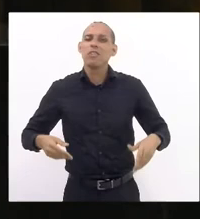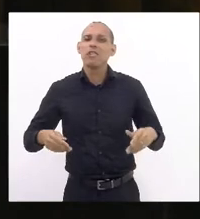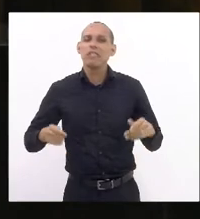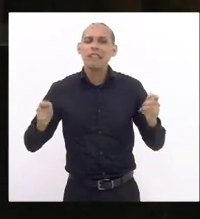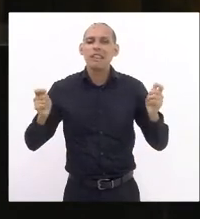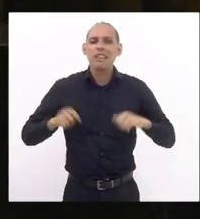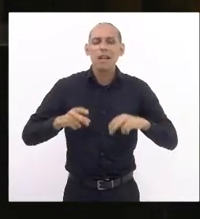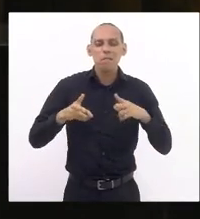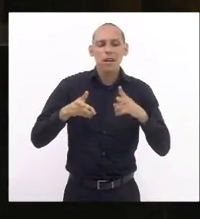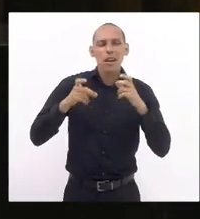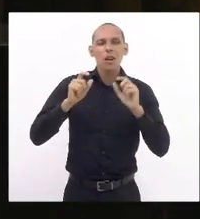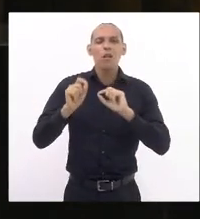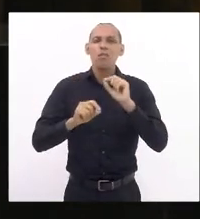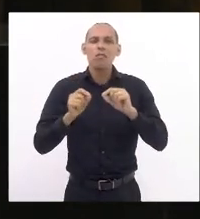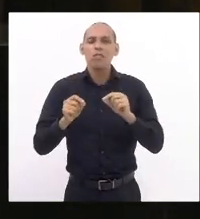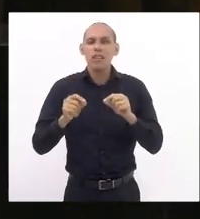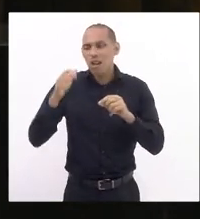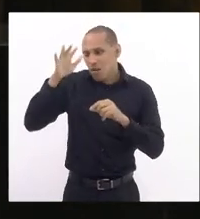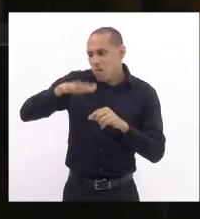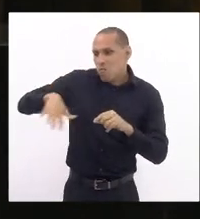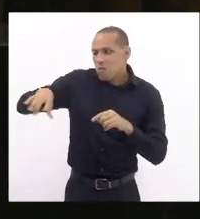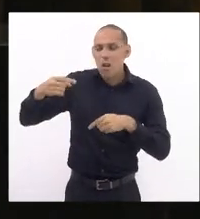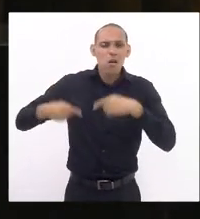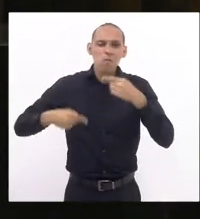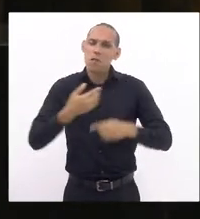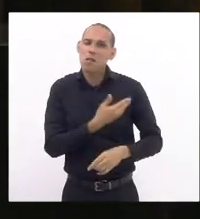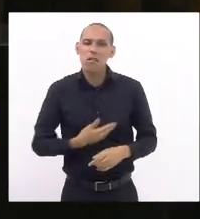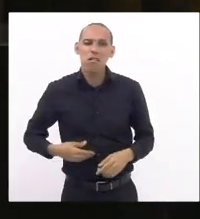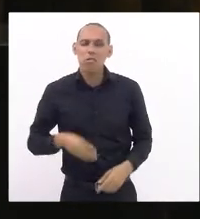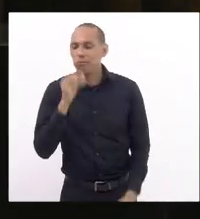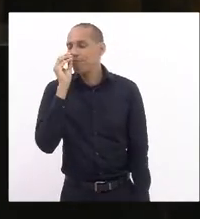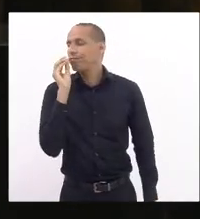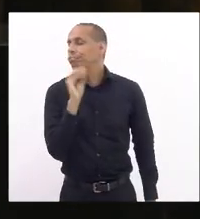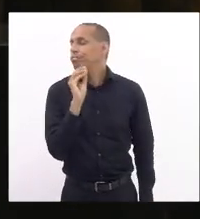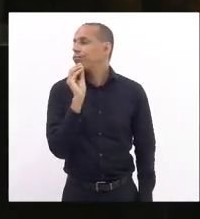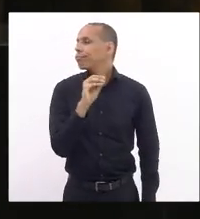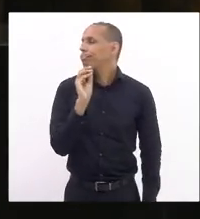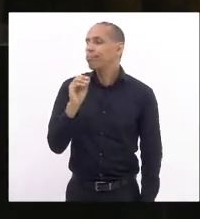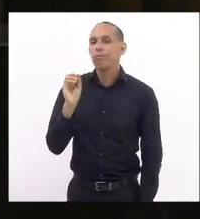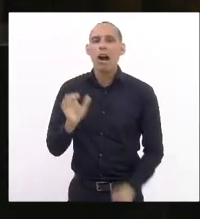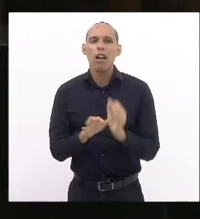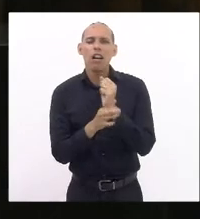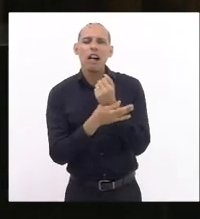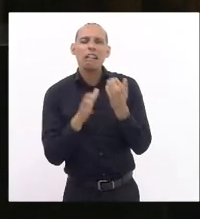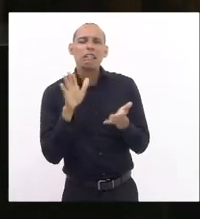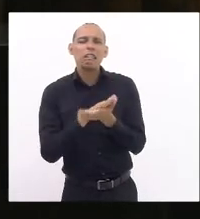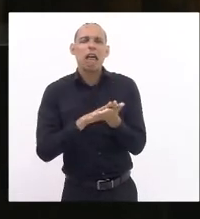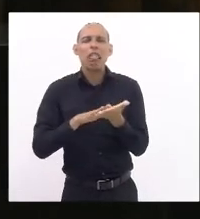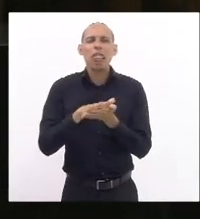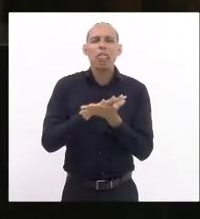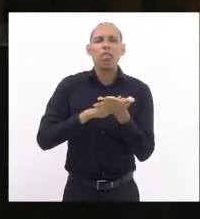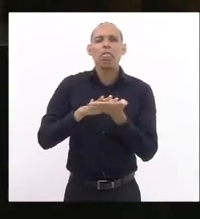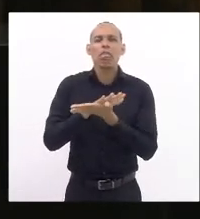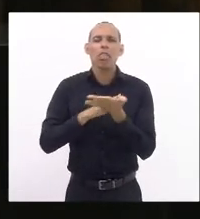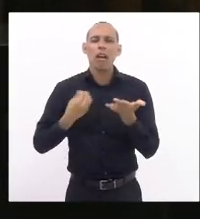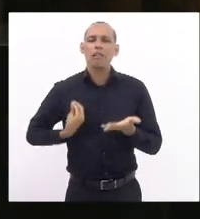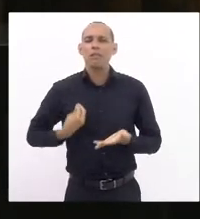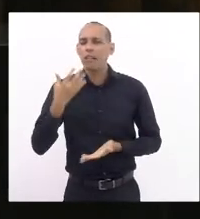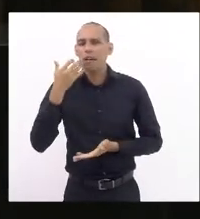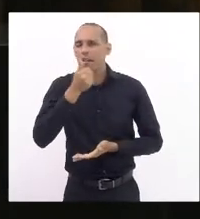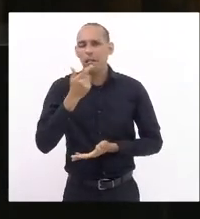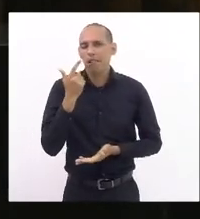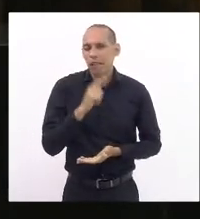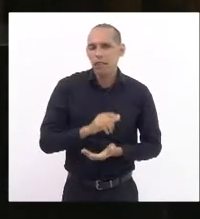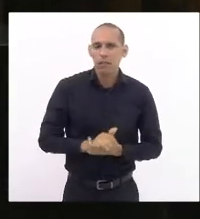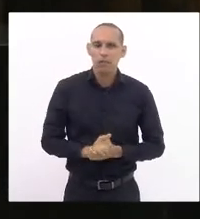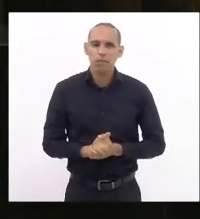todo descaso com relação a políticas públicas que deem garantia de sobrevivência mínima a essas mulheres. E